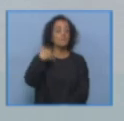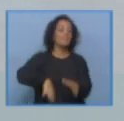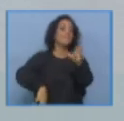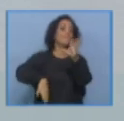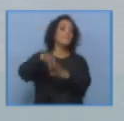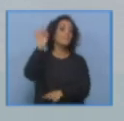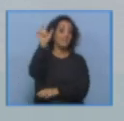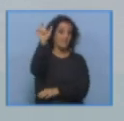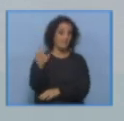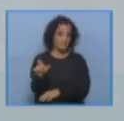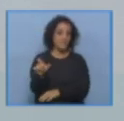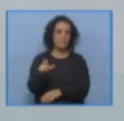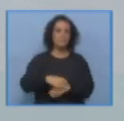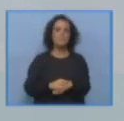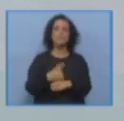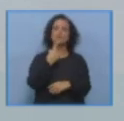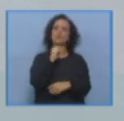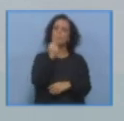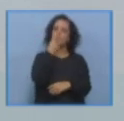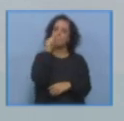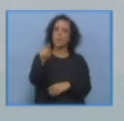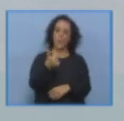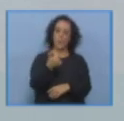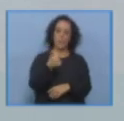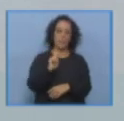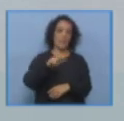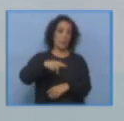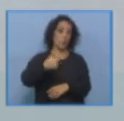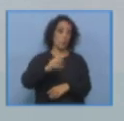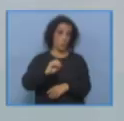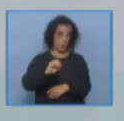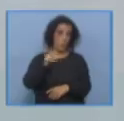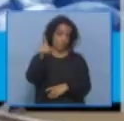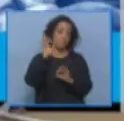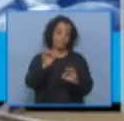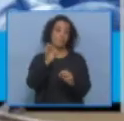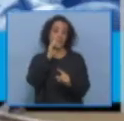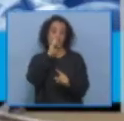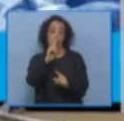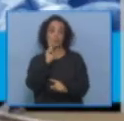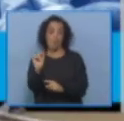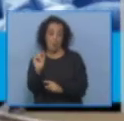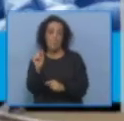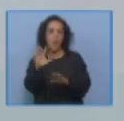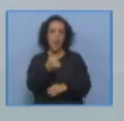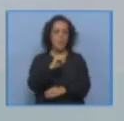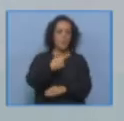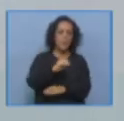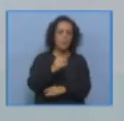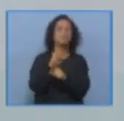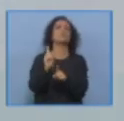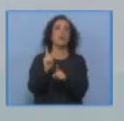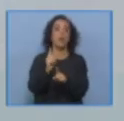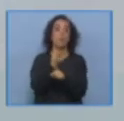a justificação da escolha do seu nome, Bento, ele que era Josef Ratzinger, não é? Mas Bento, porque o Bento XV tinha sido um homem